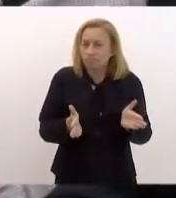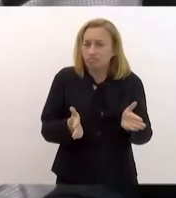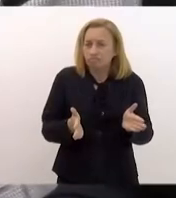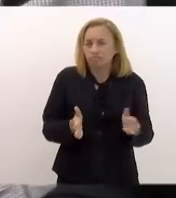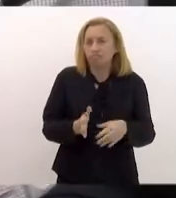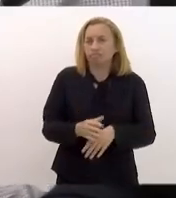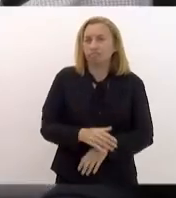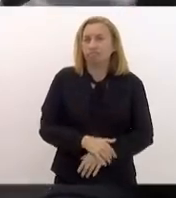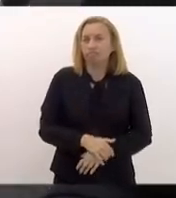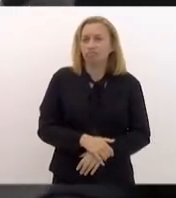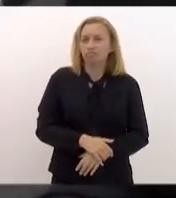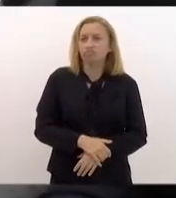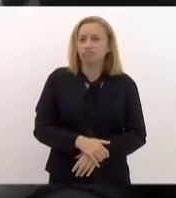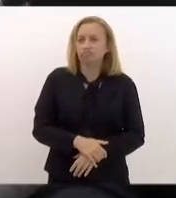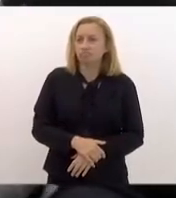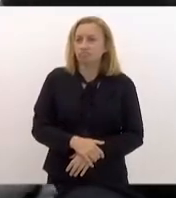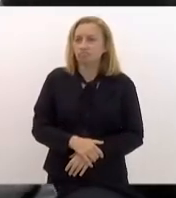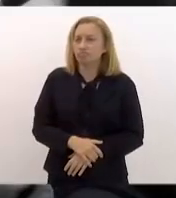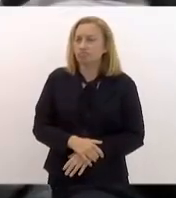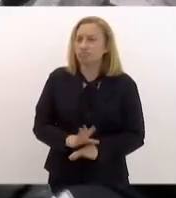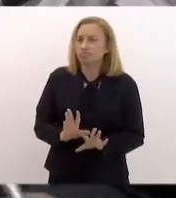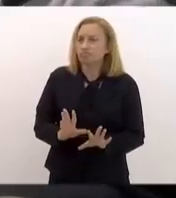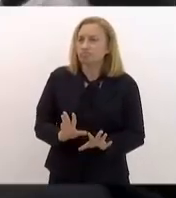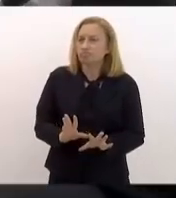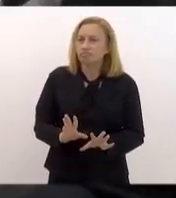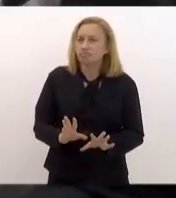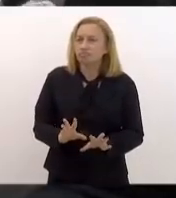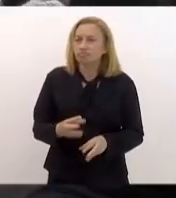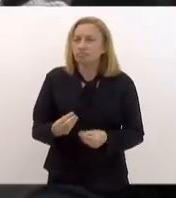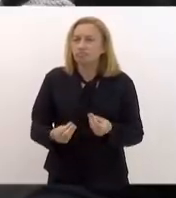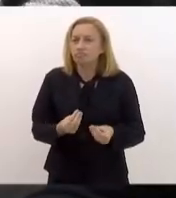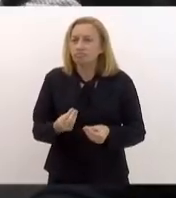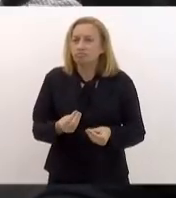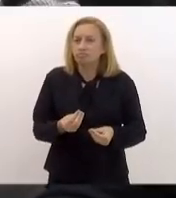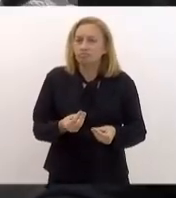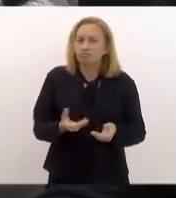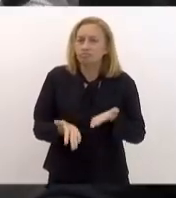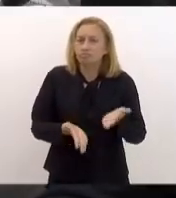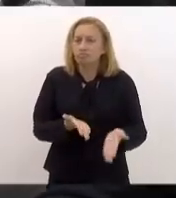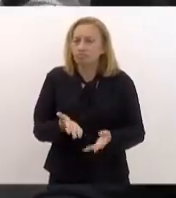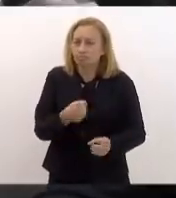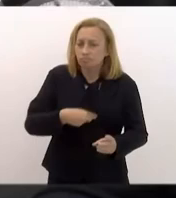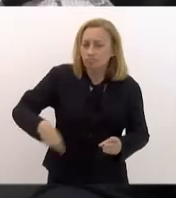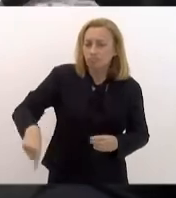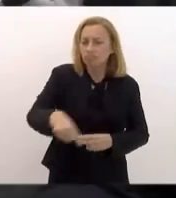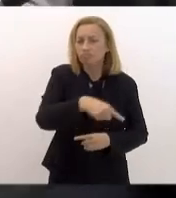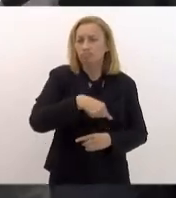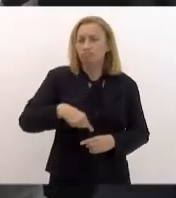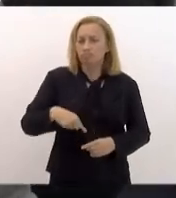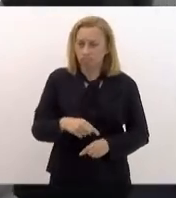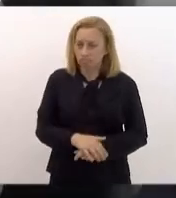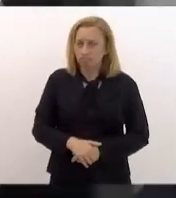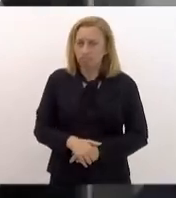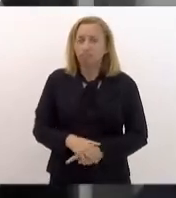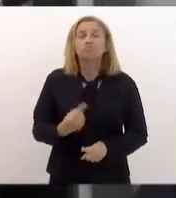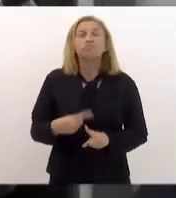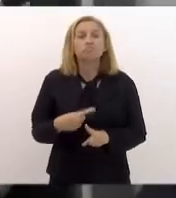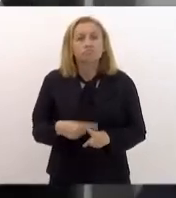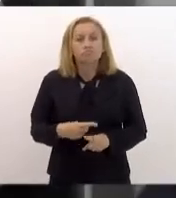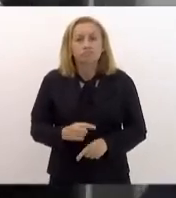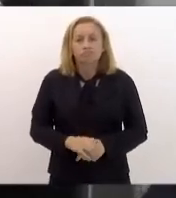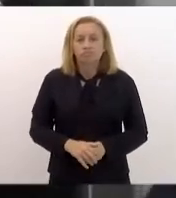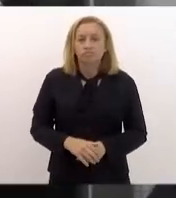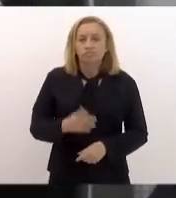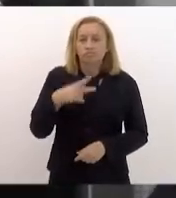viva. Viva significa como é que nós vamos tratar o entorno dela, né? Por que é que